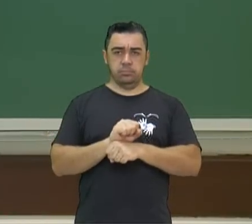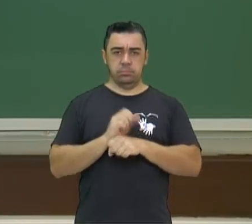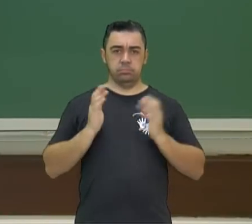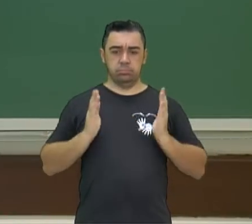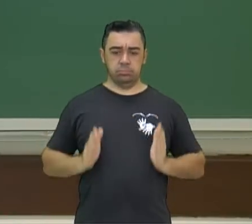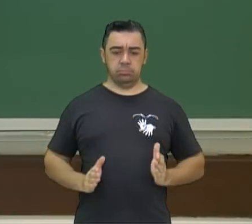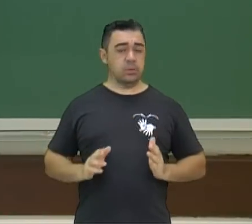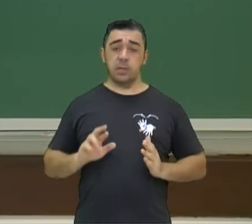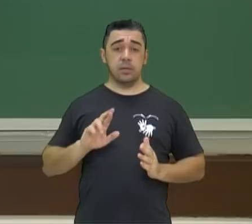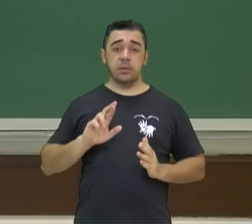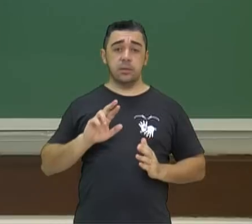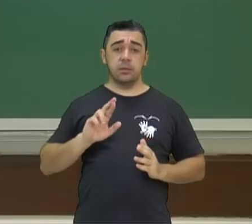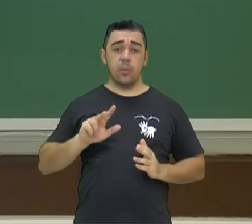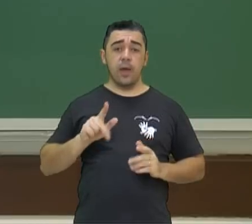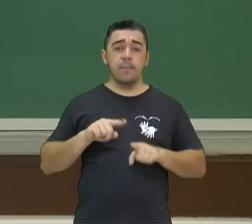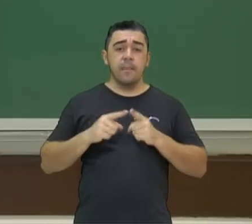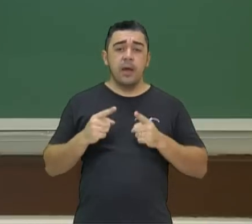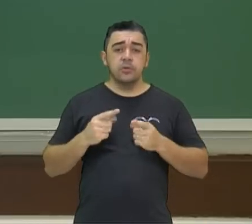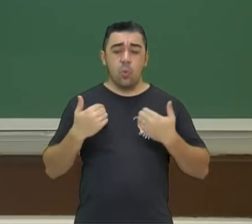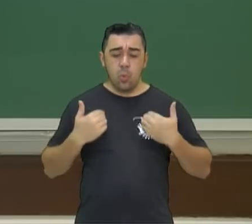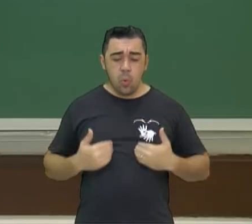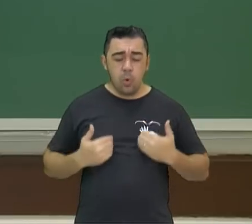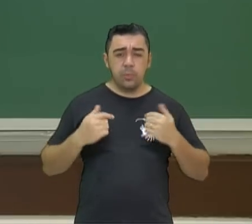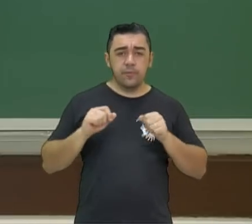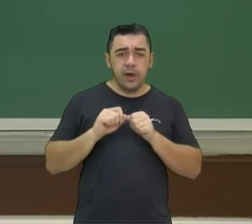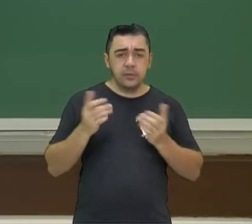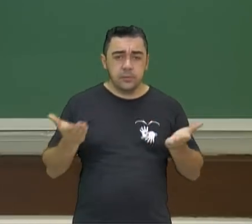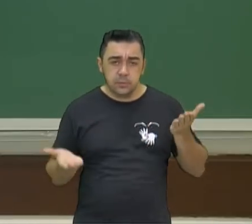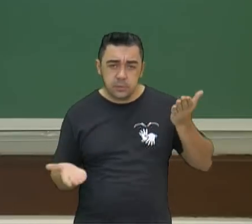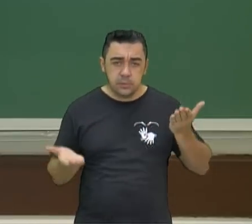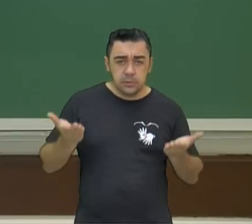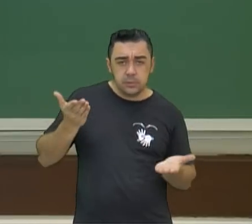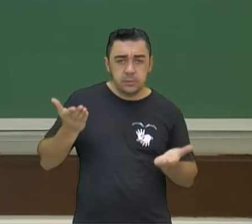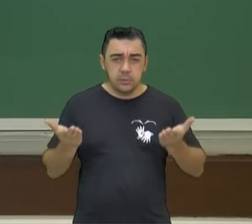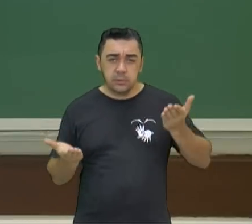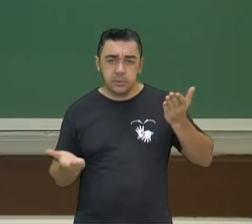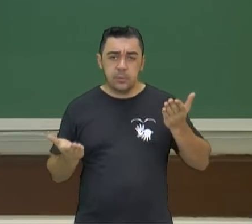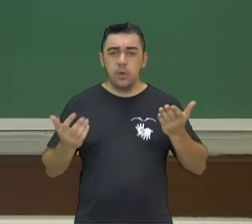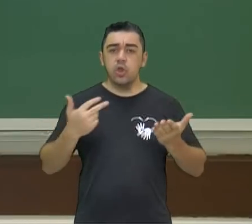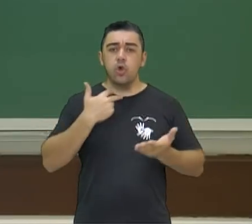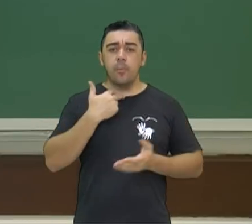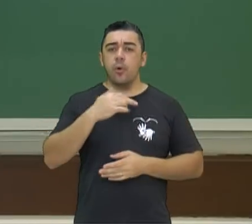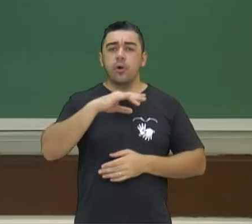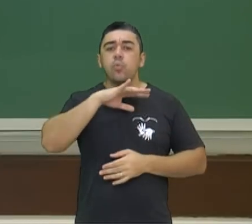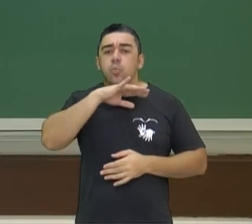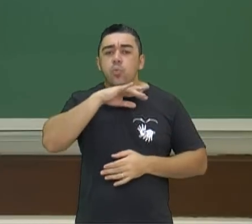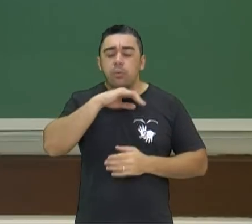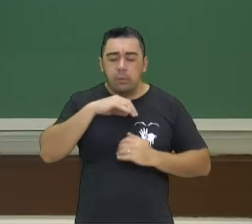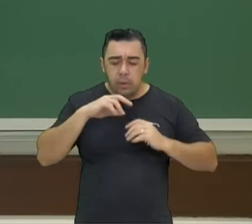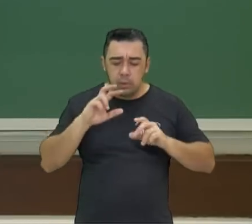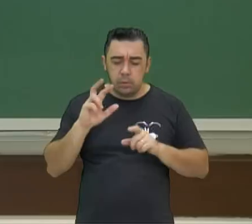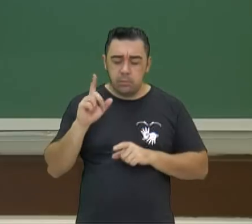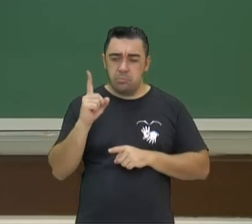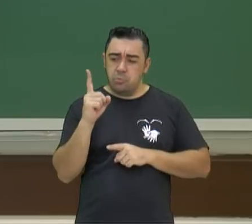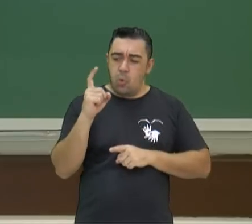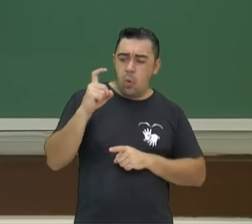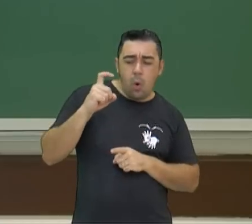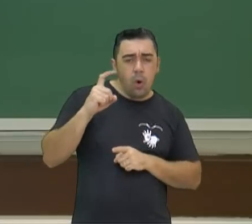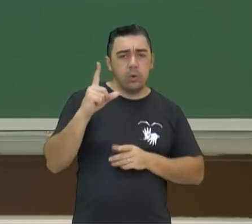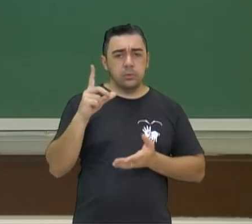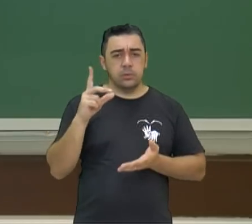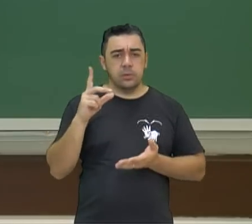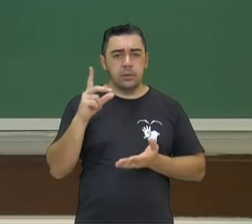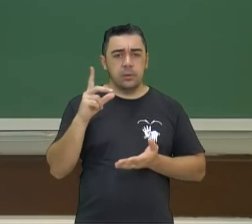você tem uma postura, que você tem um equilíbrio. Você não pode estar com a postura ruim, errada, né, porque daí você não vai ter um